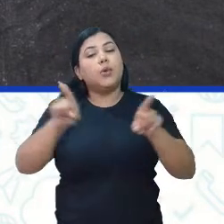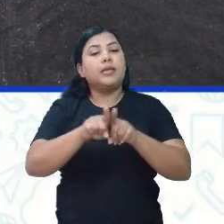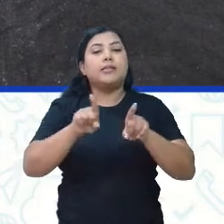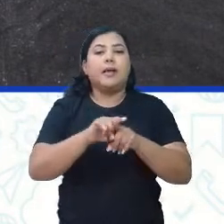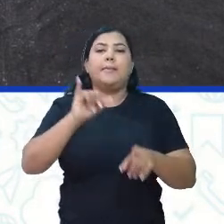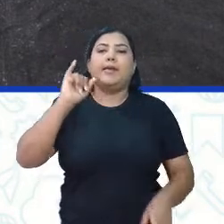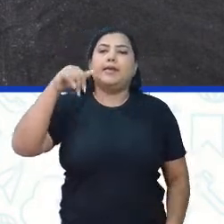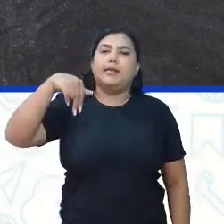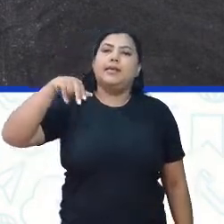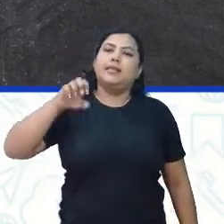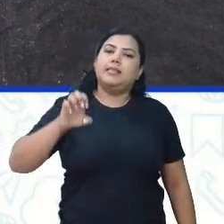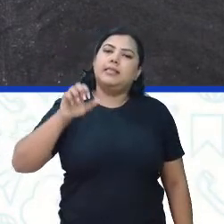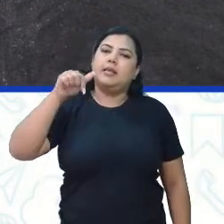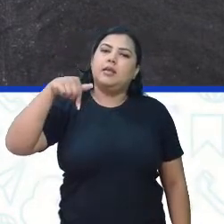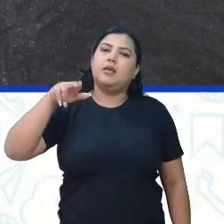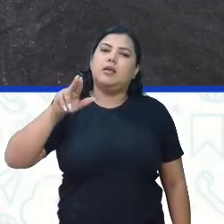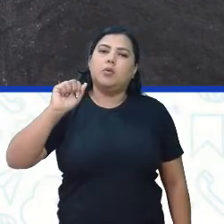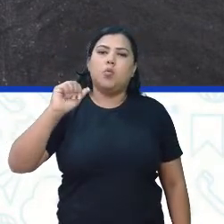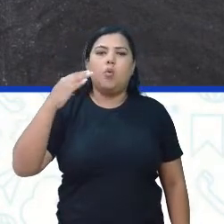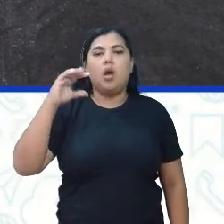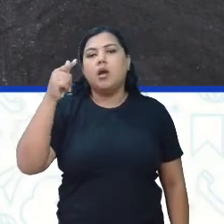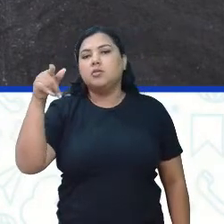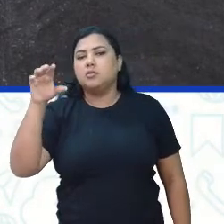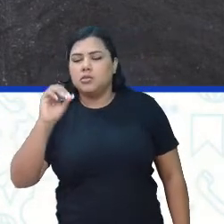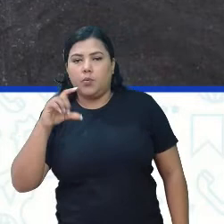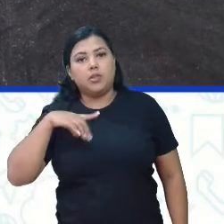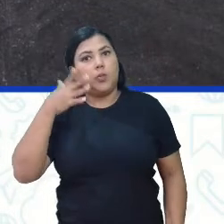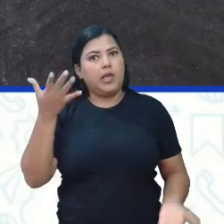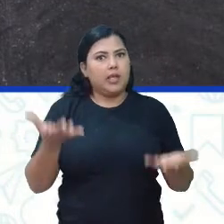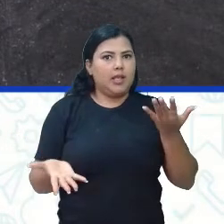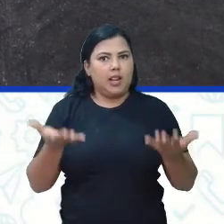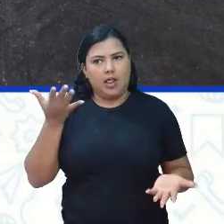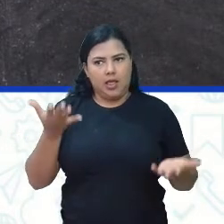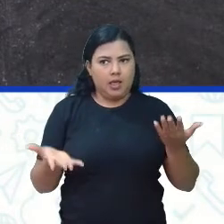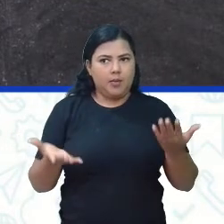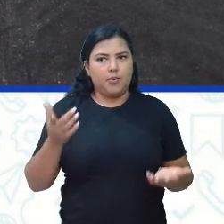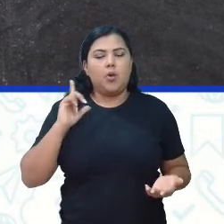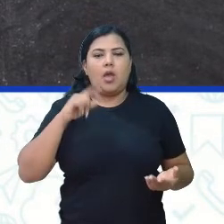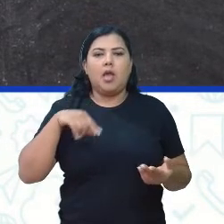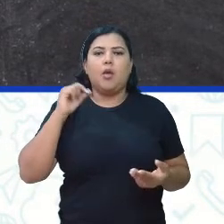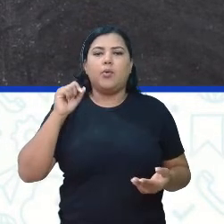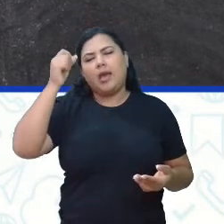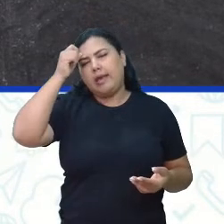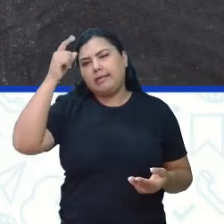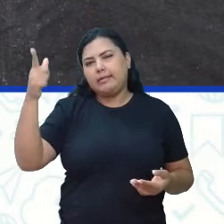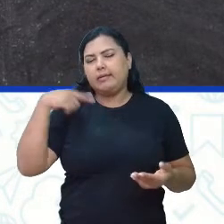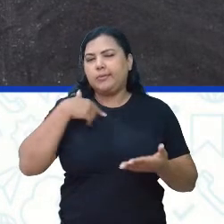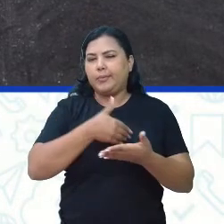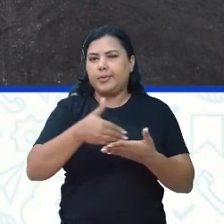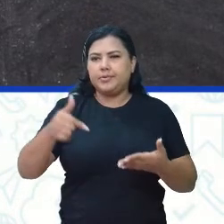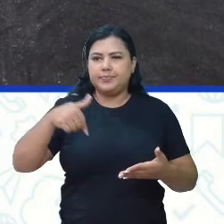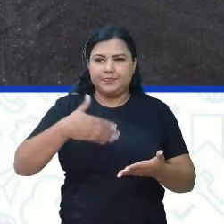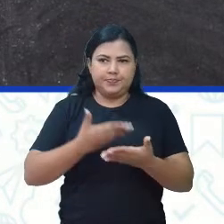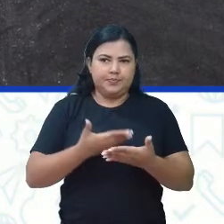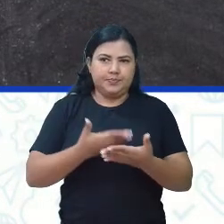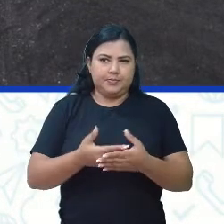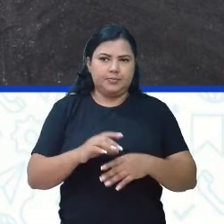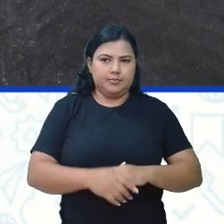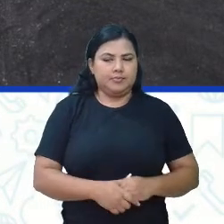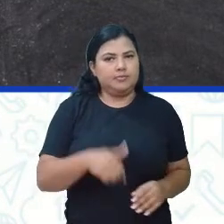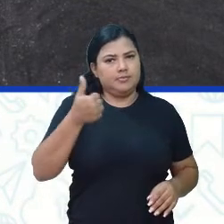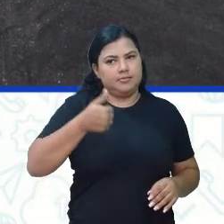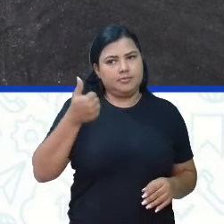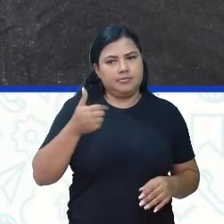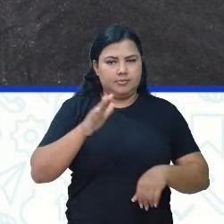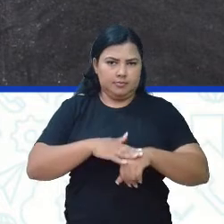de inequação, tá certo? Então, o equilíbrio da balança é a ideia inicial dessa aula, ou seja, a primeira parte dessa